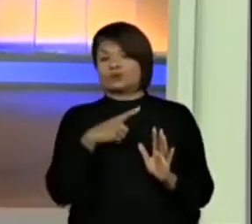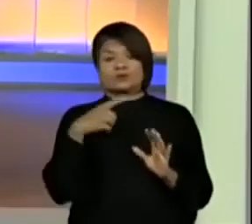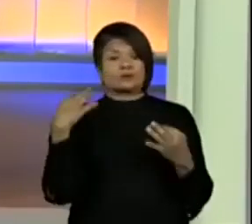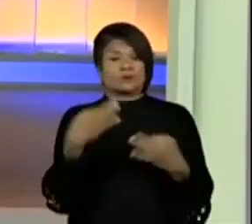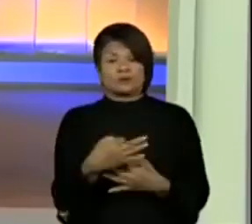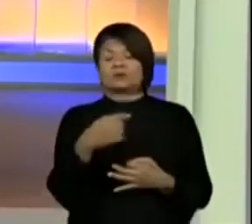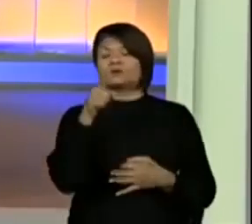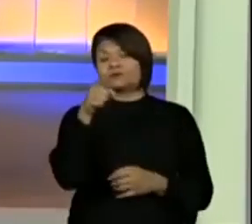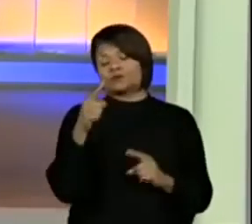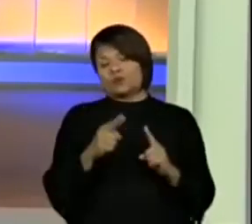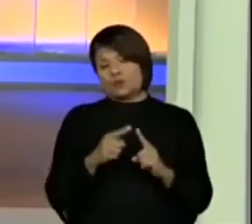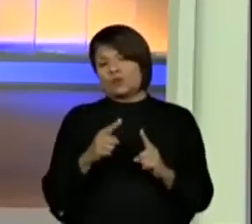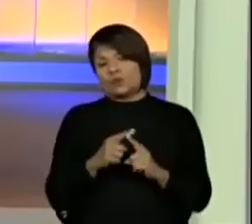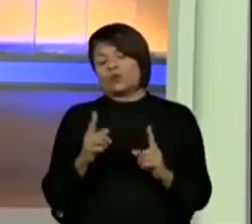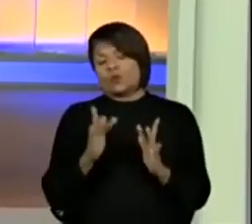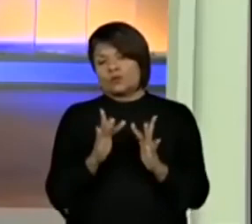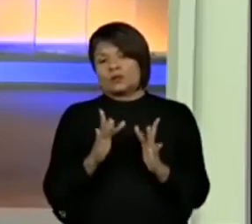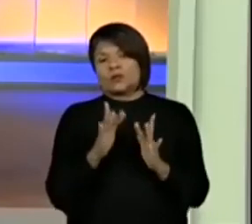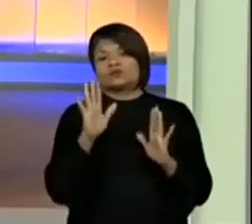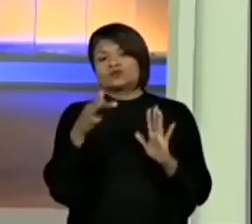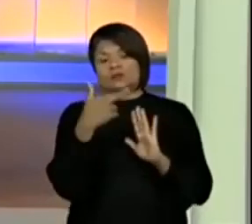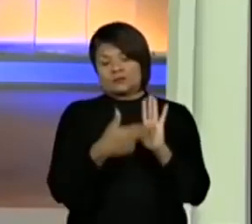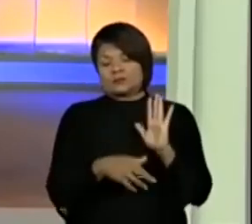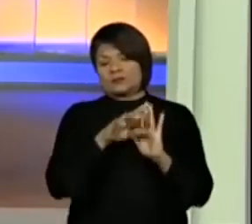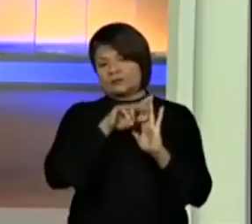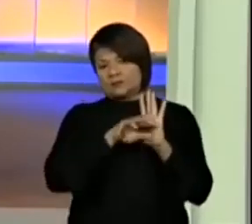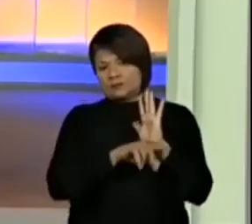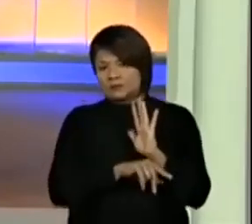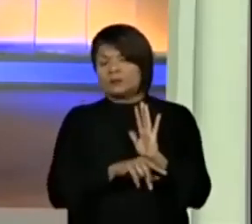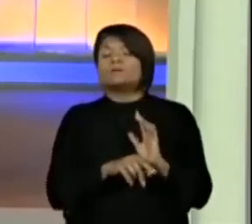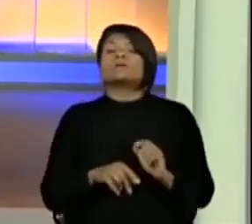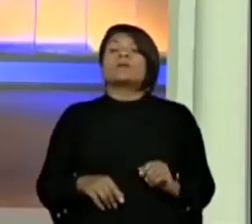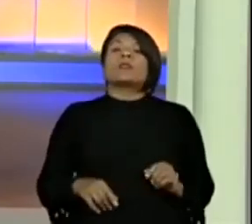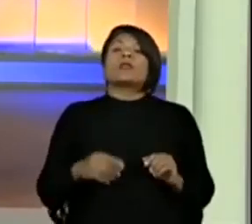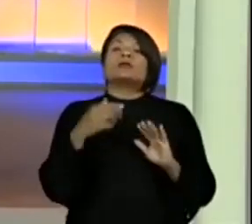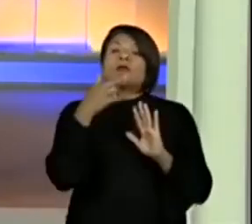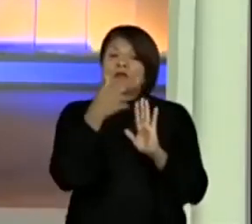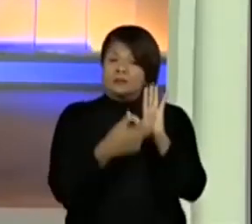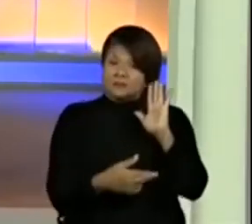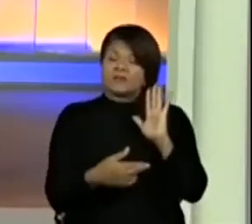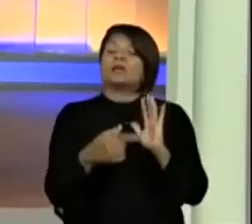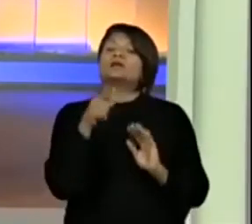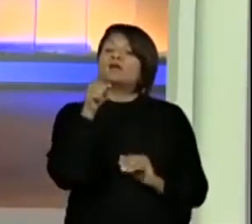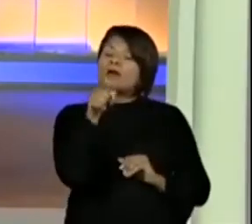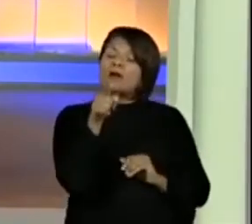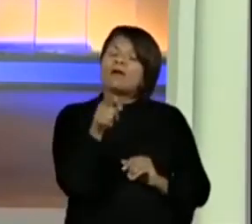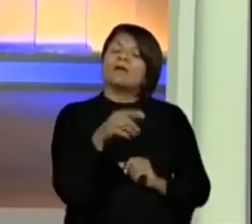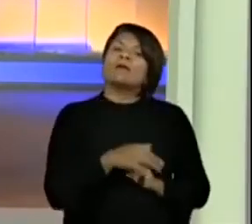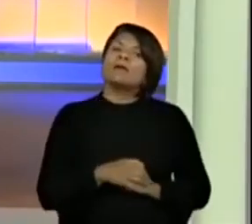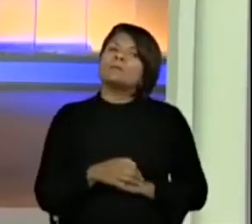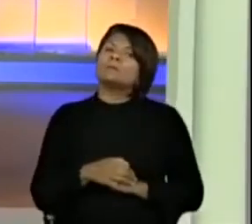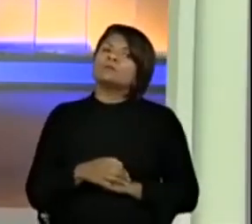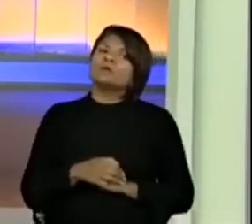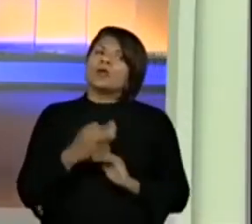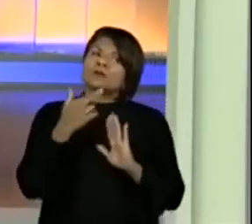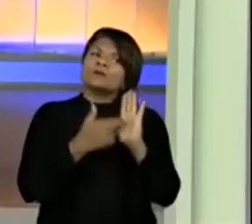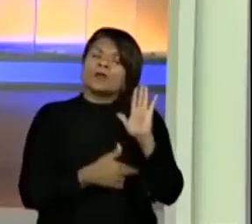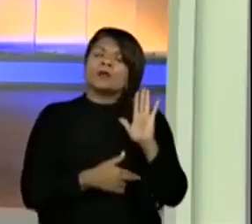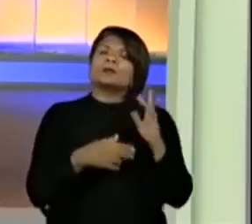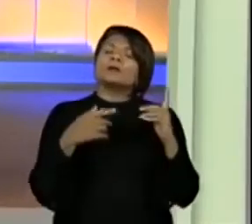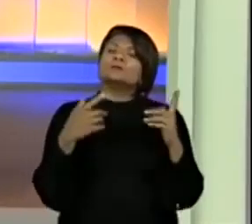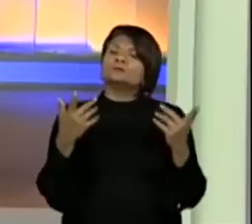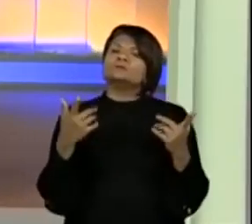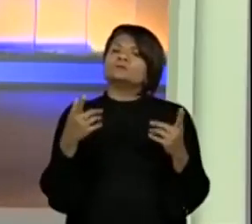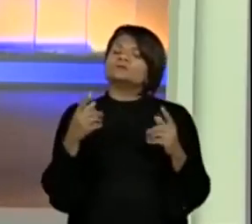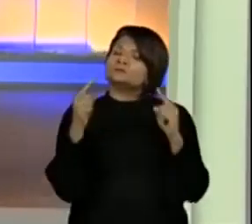teve contato com receitas de variadas formas, e a receita, ela cumpre um papel, ela serve para alguma coisa. Então,